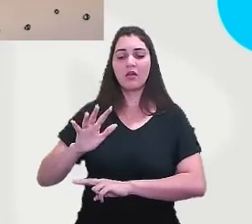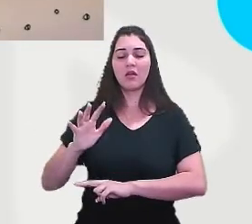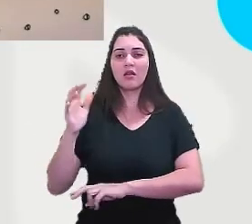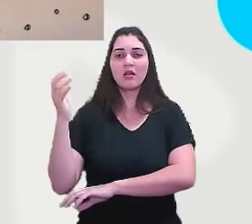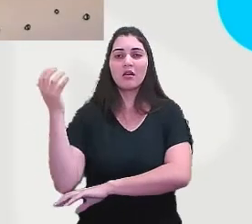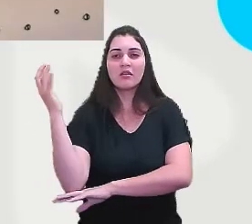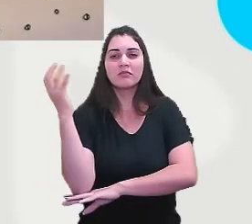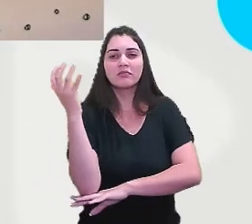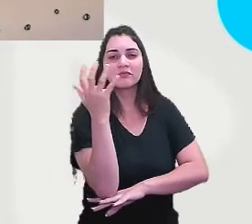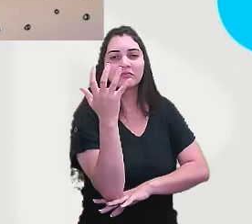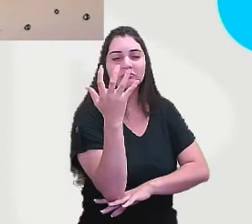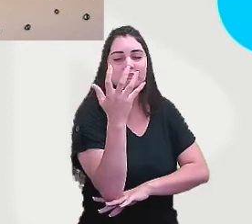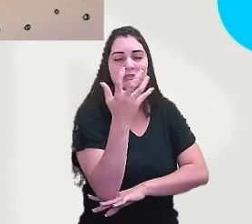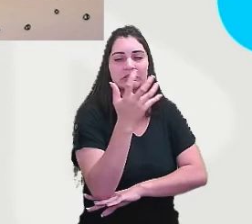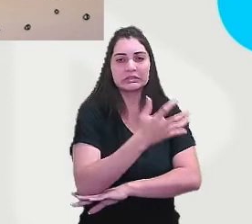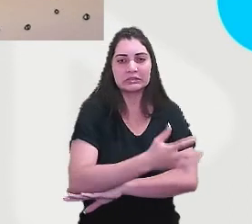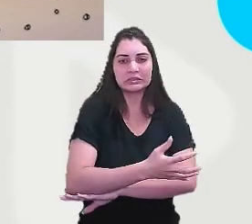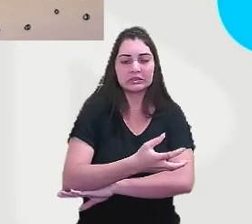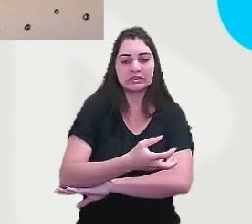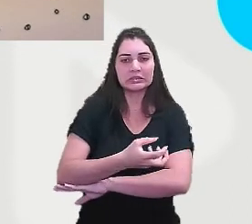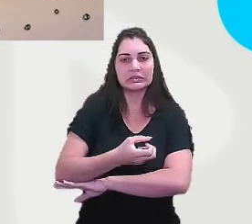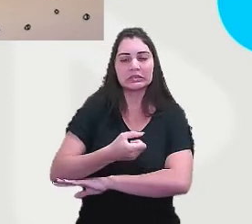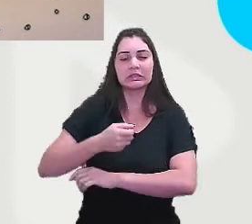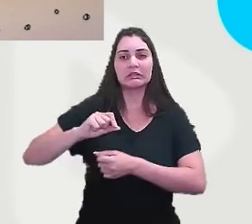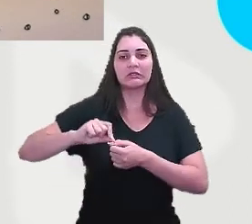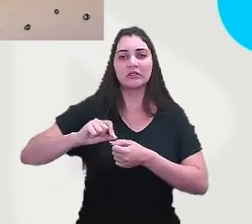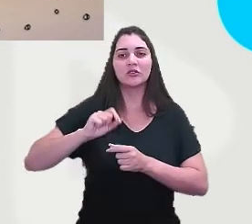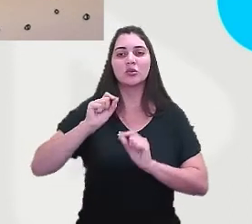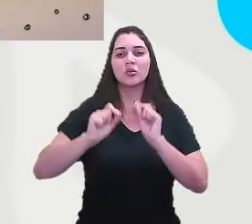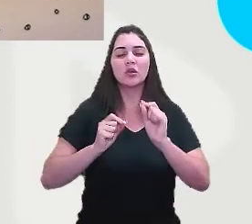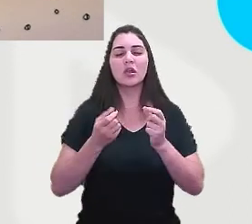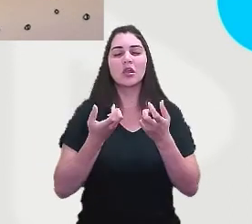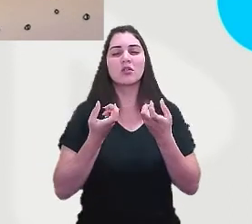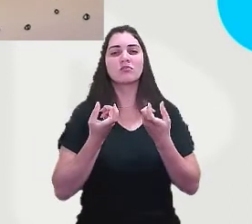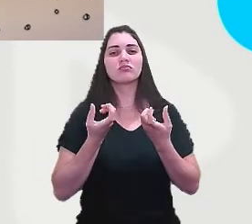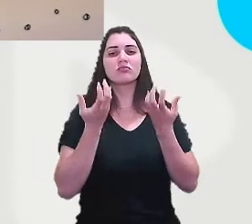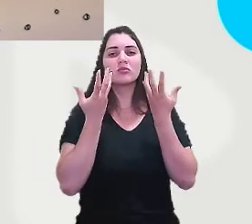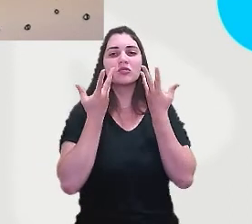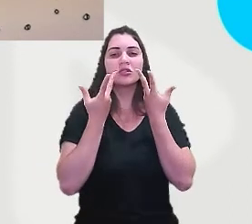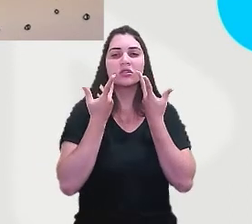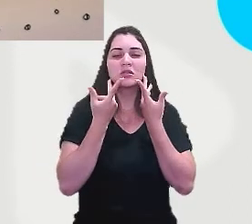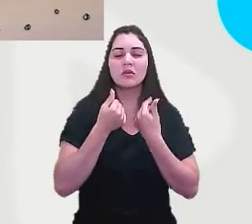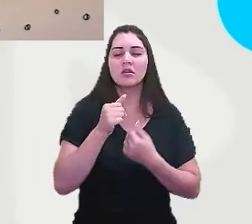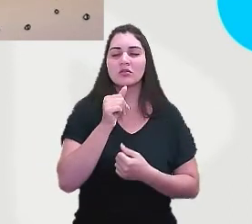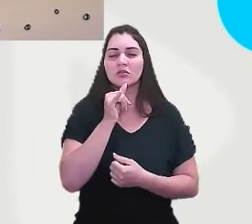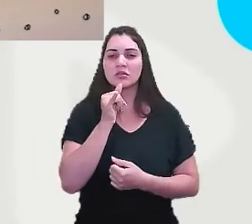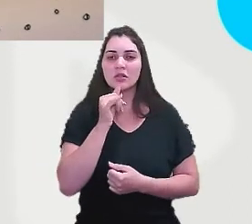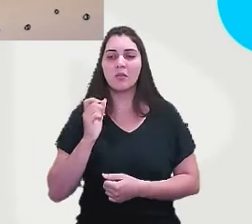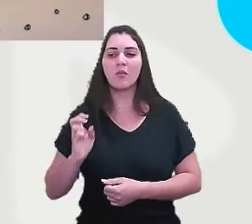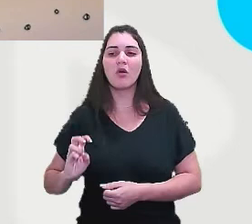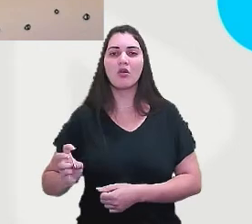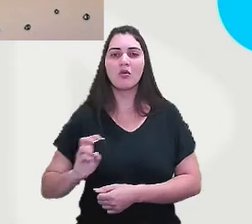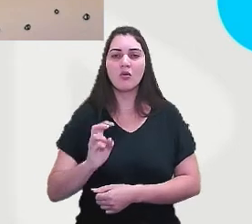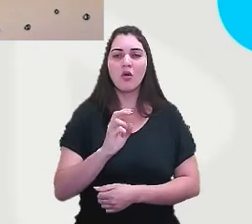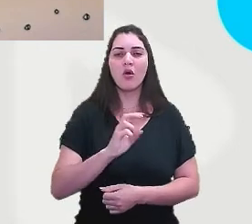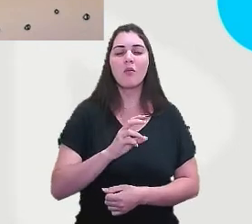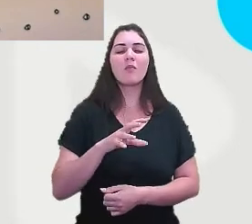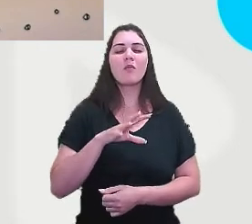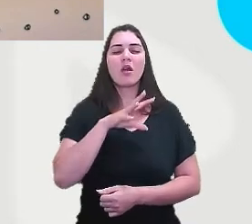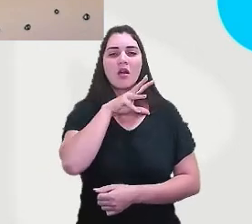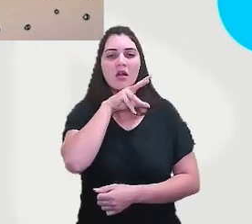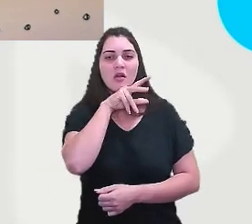devastada vai fazer com que as espécies de animais ali, a cobra, o tatu, a onça, não é isso?